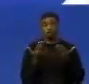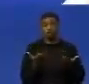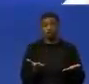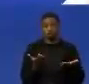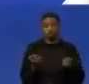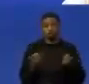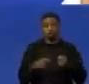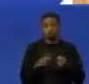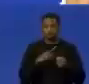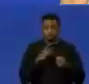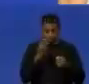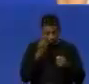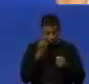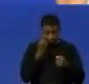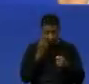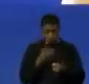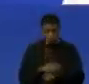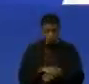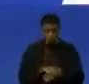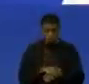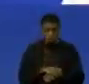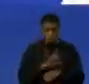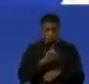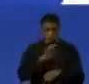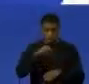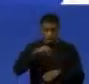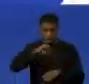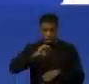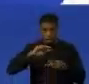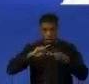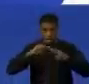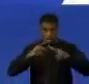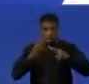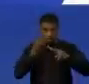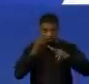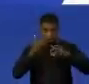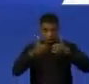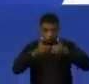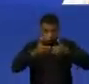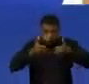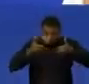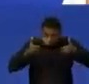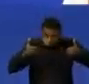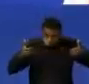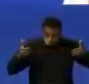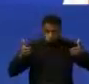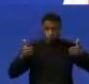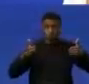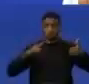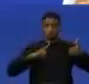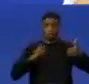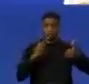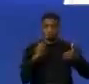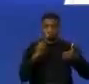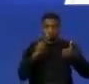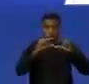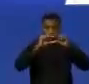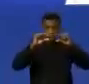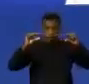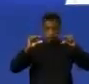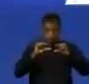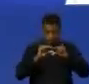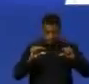que abrir a molécula de DNA. E lembra que a molécula de DNA é uma molécula fita dupla e as